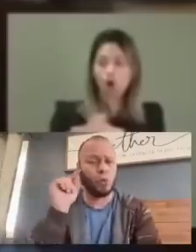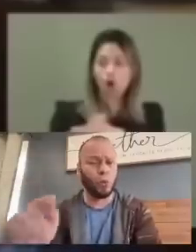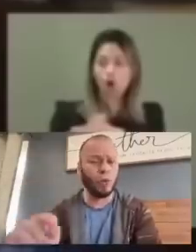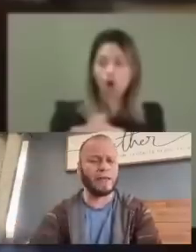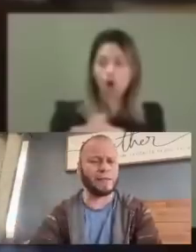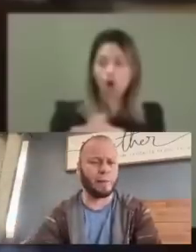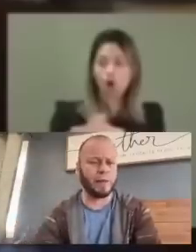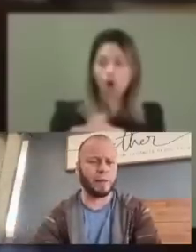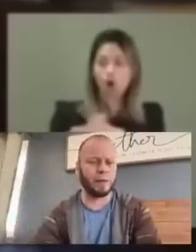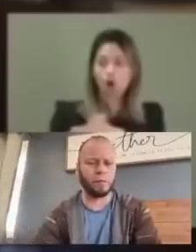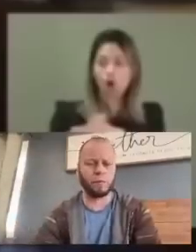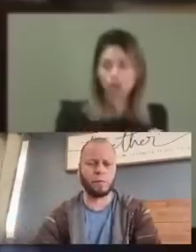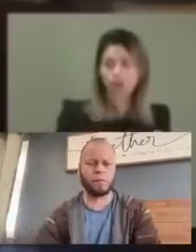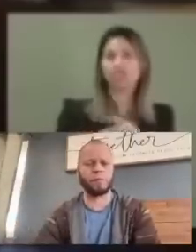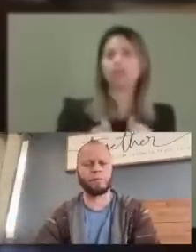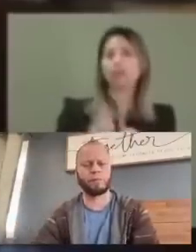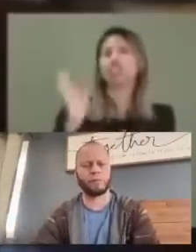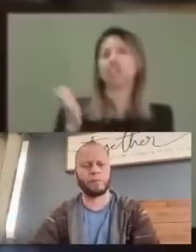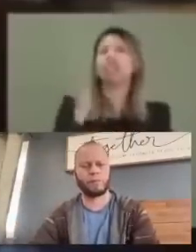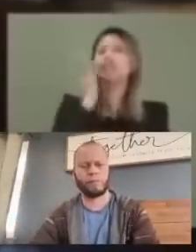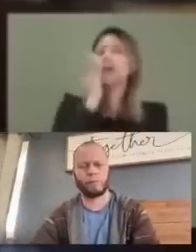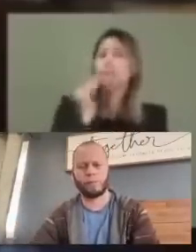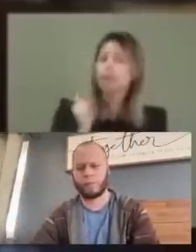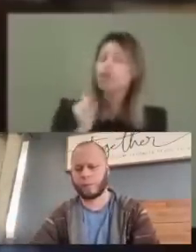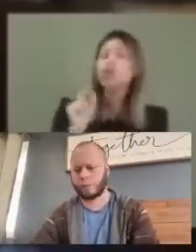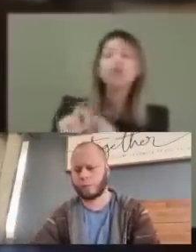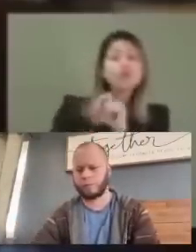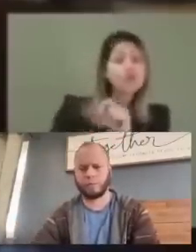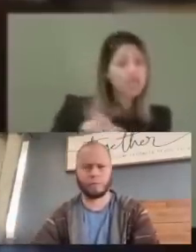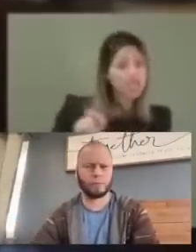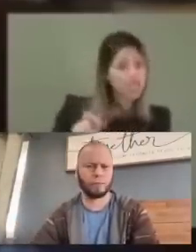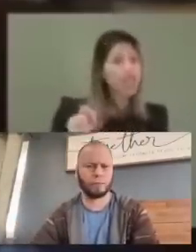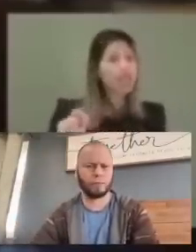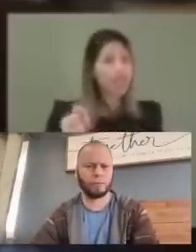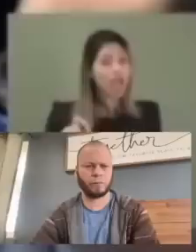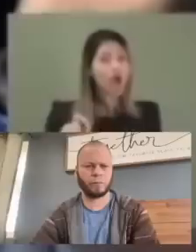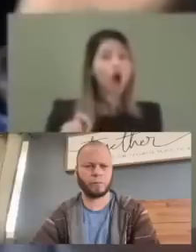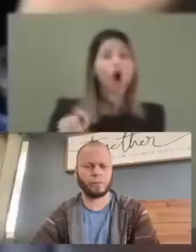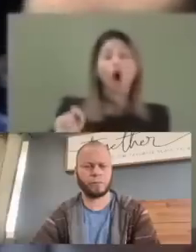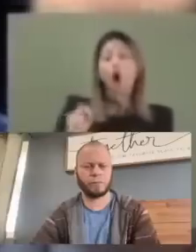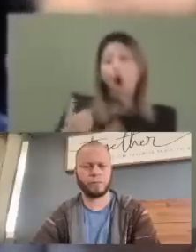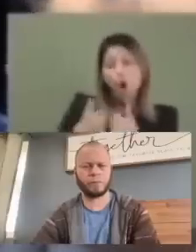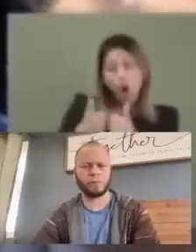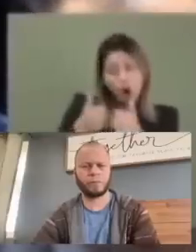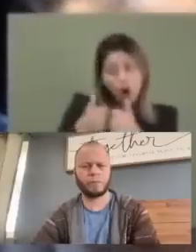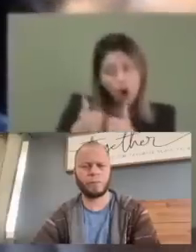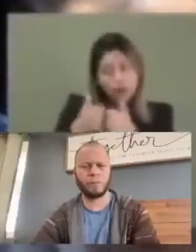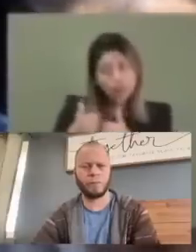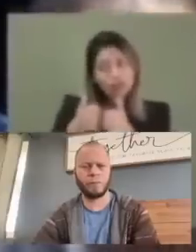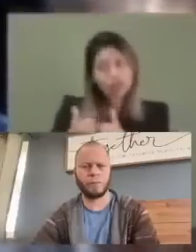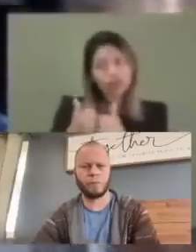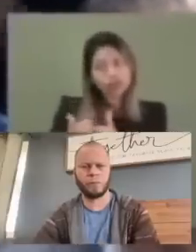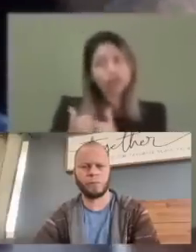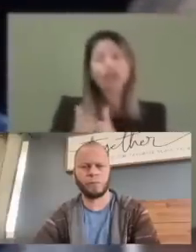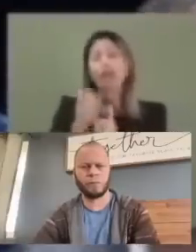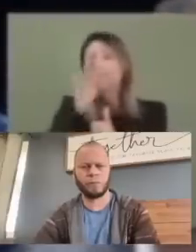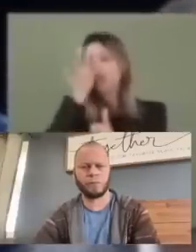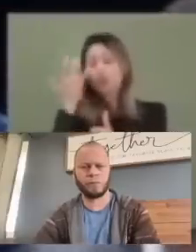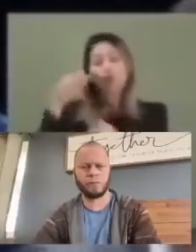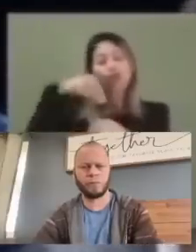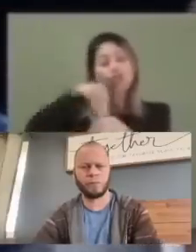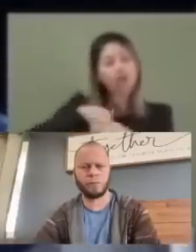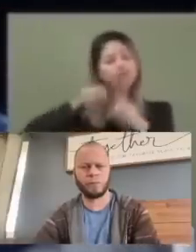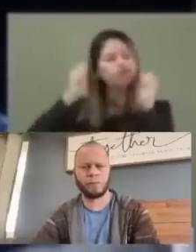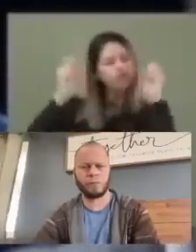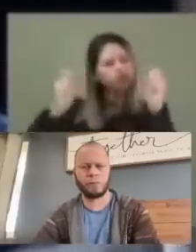gente Lula sabia dos ônibus que estavam com destino a Brasília com os manifestantes dentro dia 5 de Janeiro